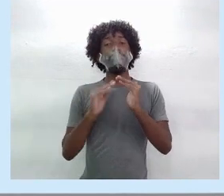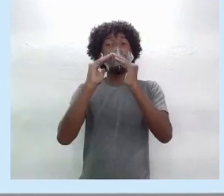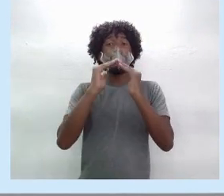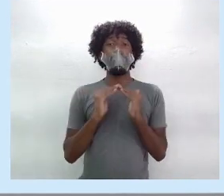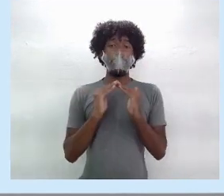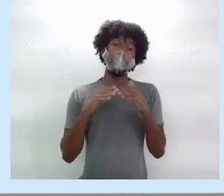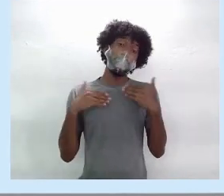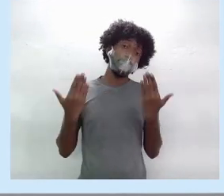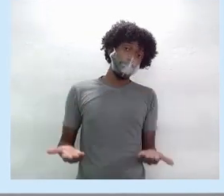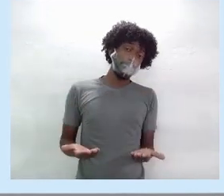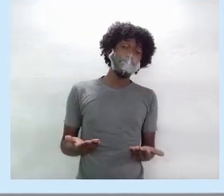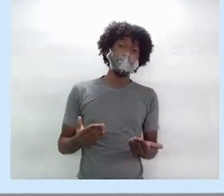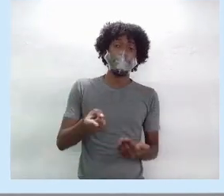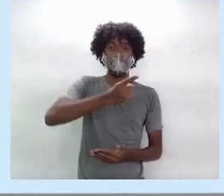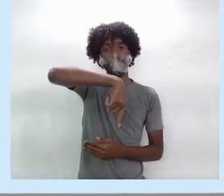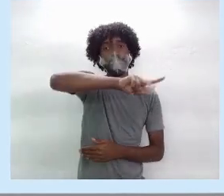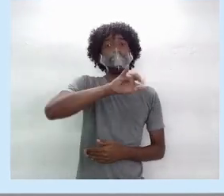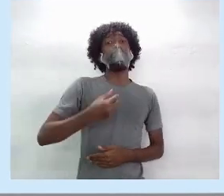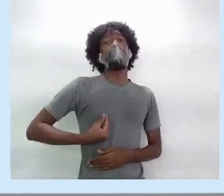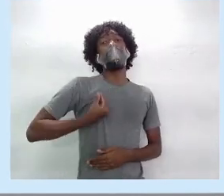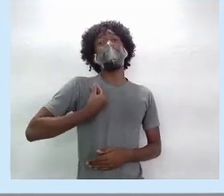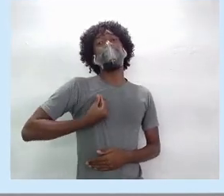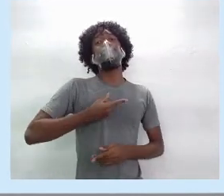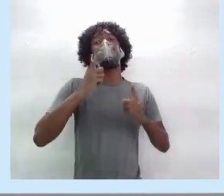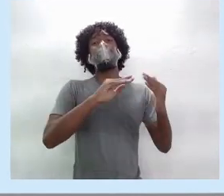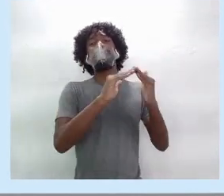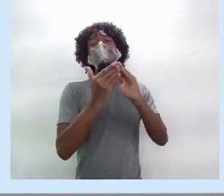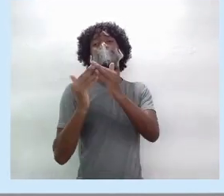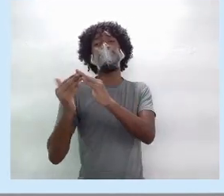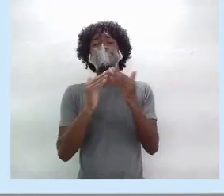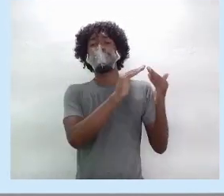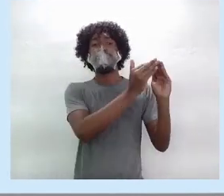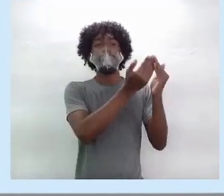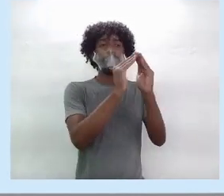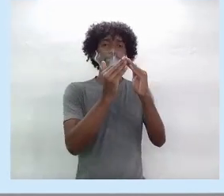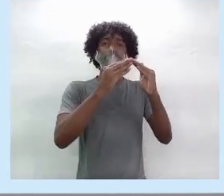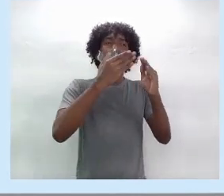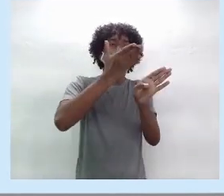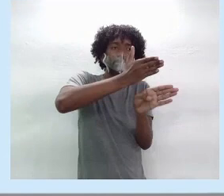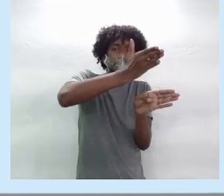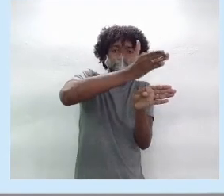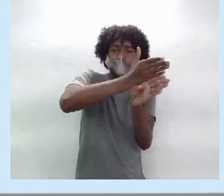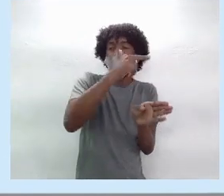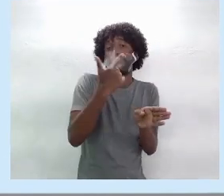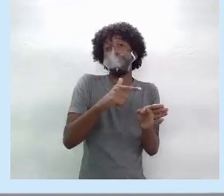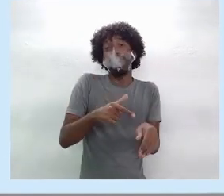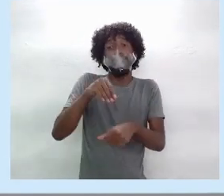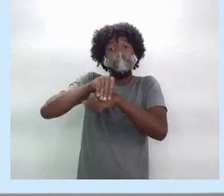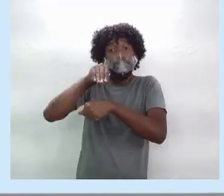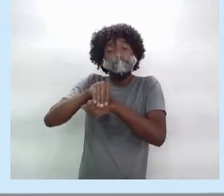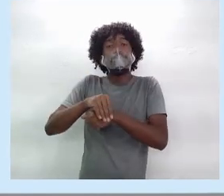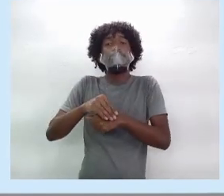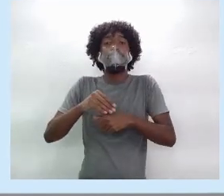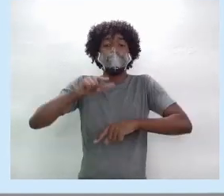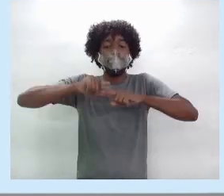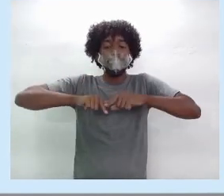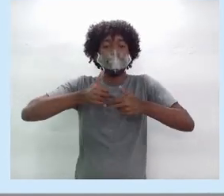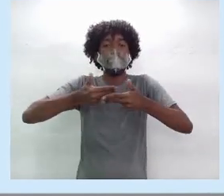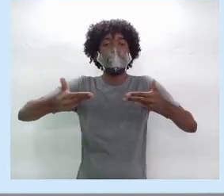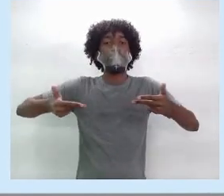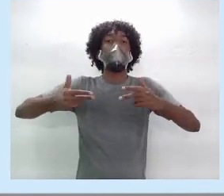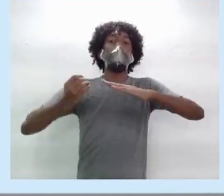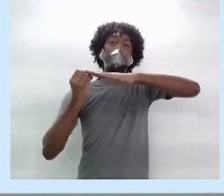E daí elas vão viver em palafitas, onde não existe ali um saneamento básico. Quando eu